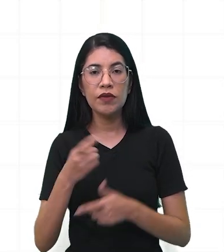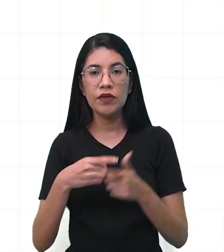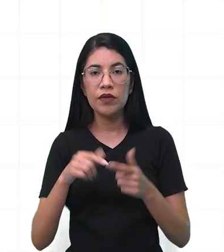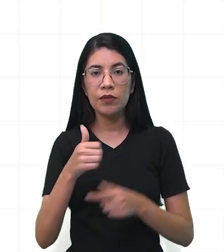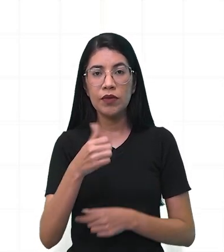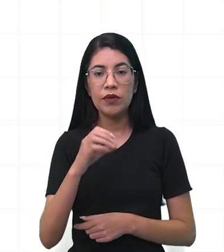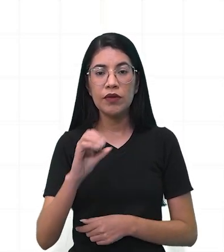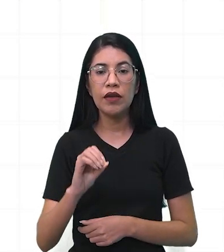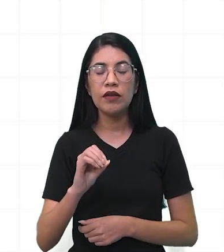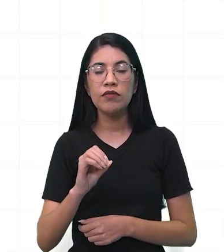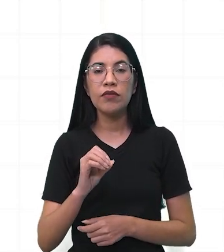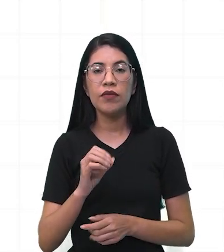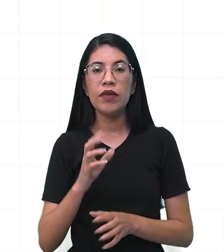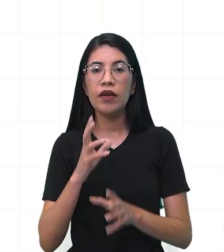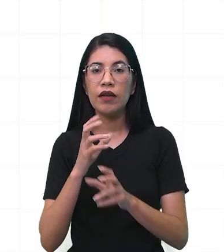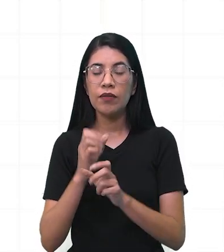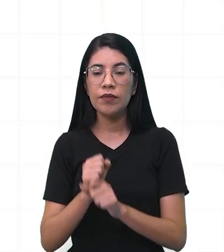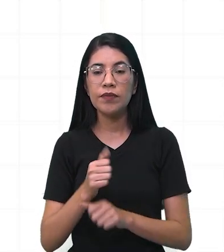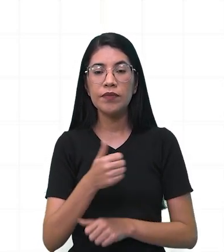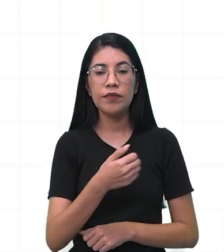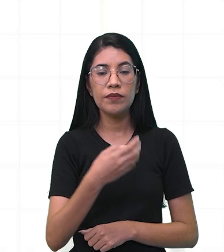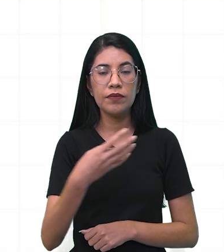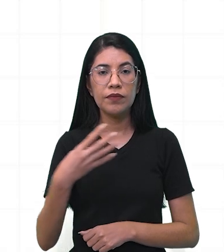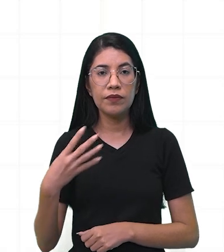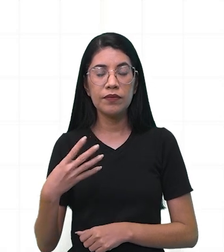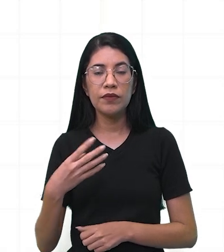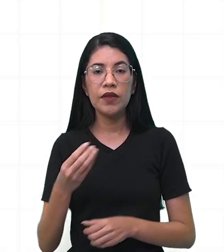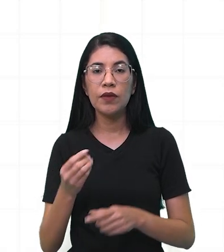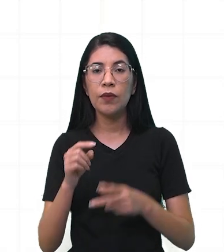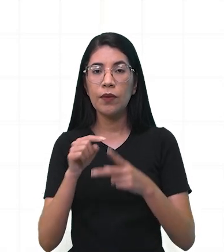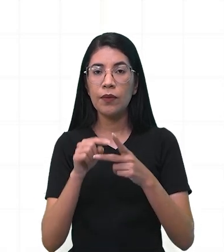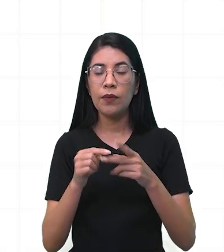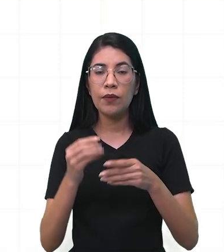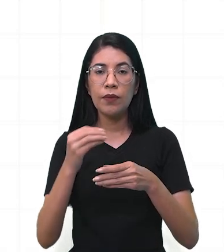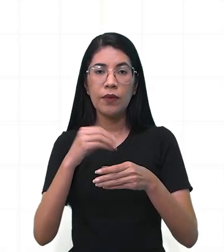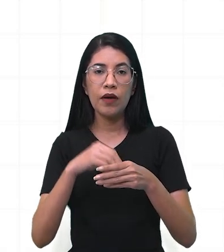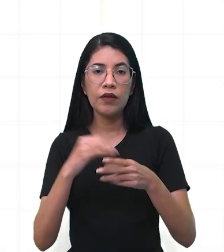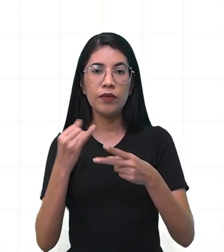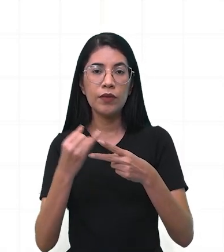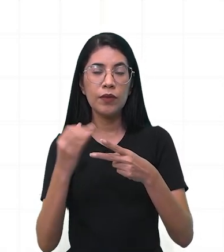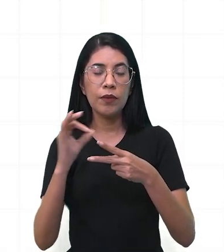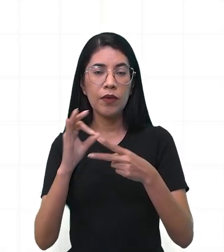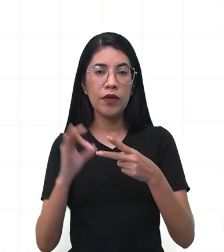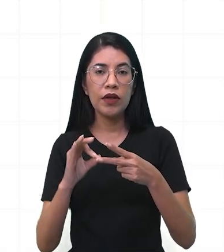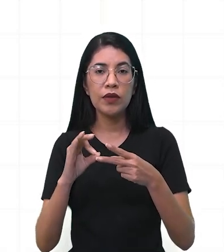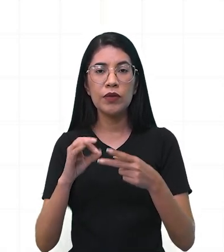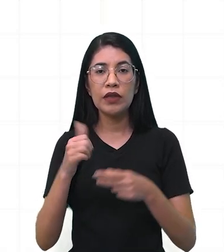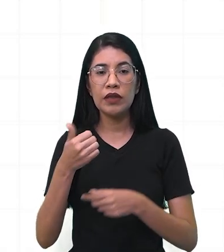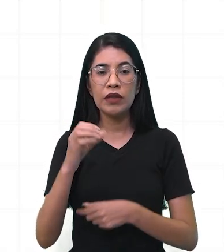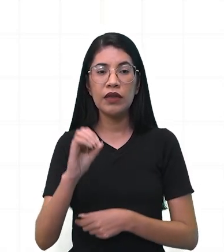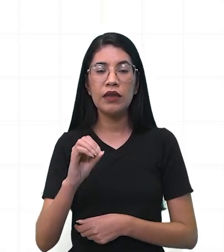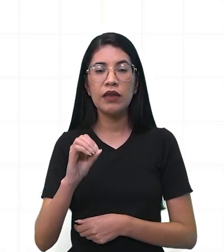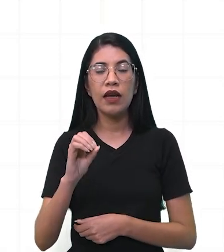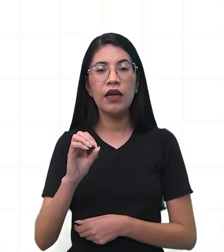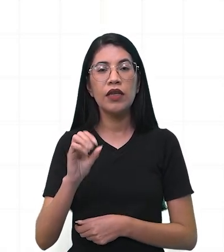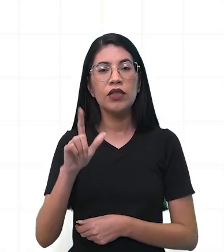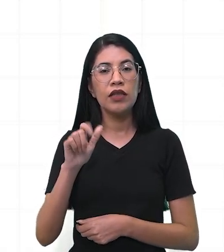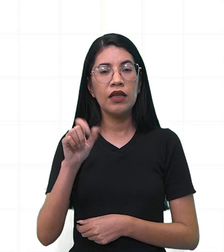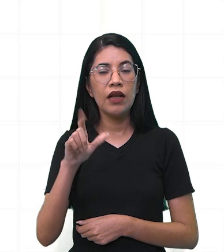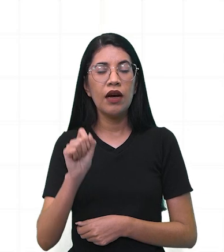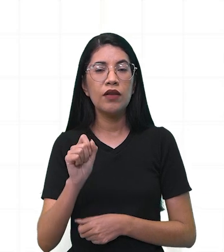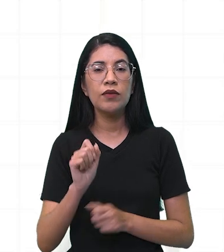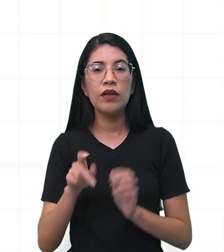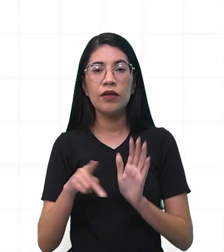é 144. Então, o ângulo interno de um decágono regular é